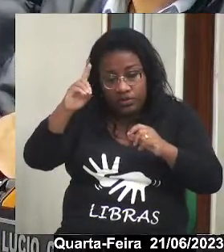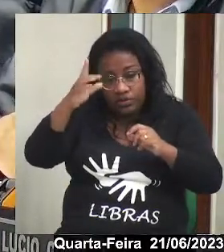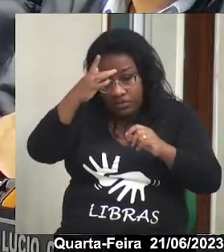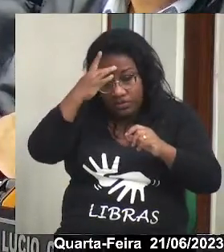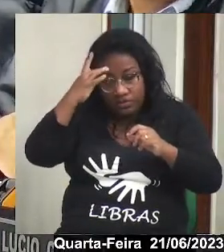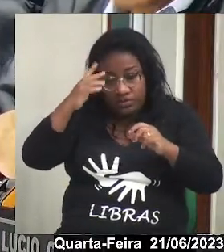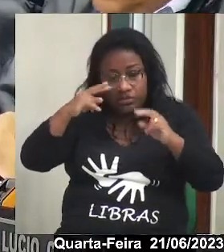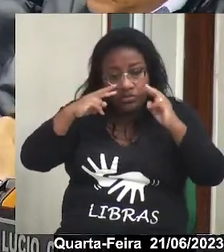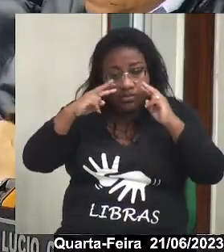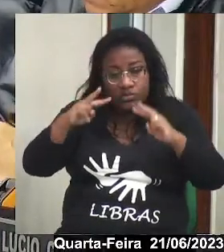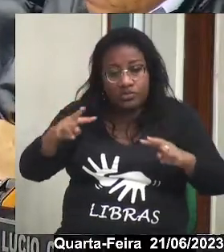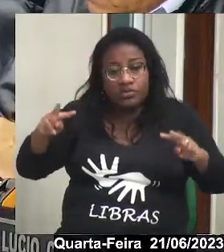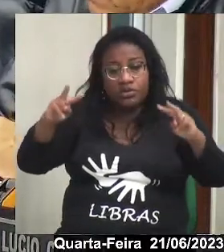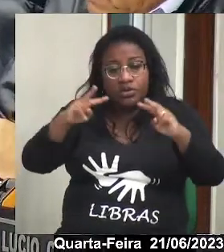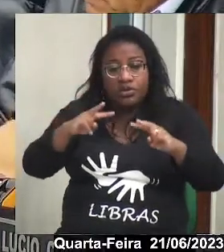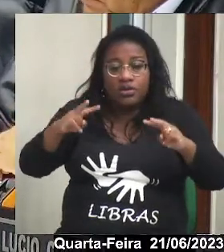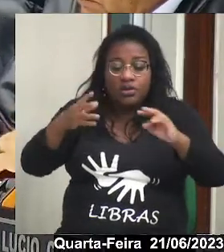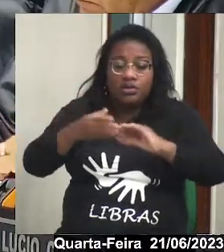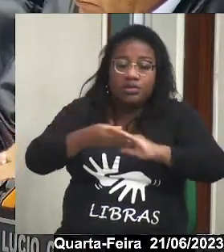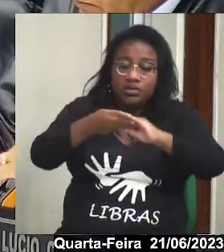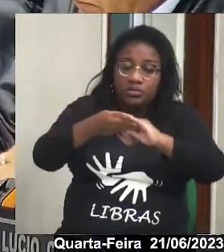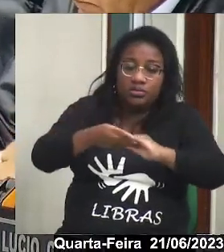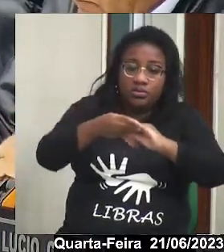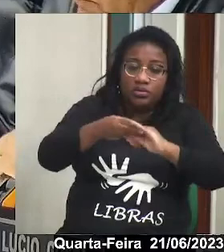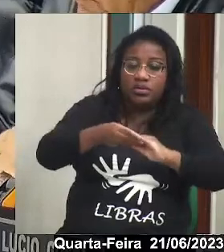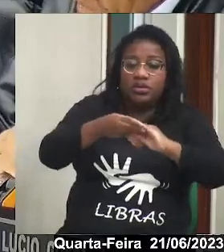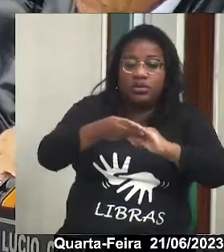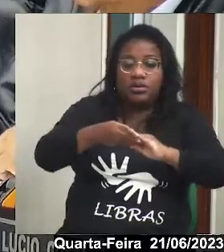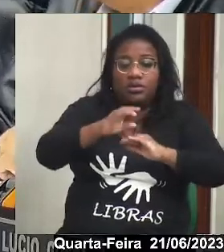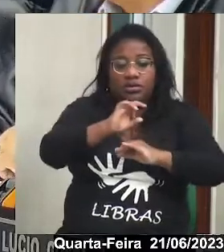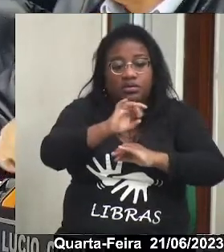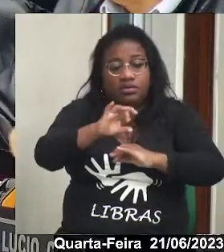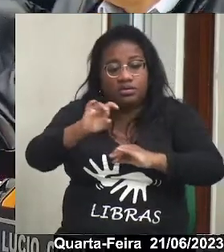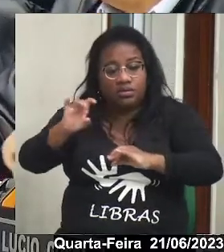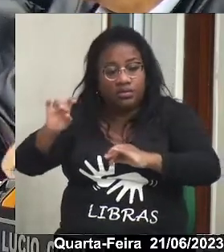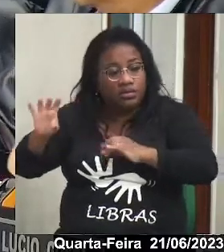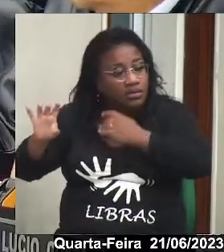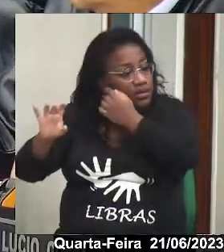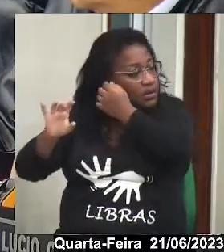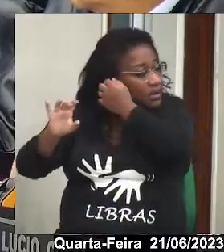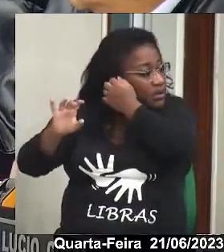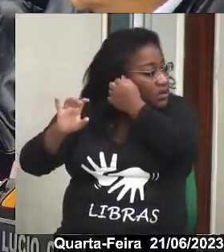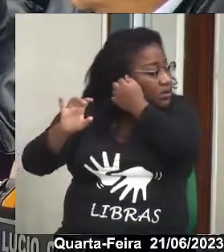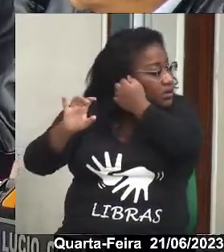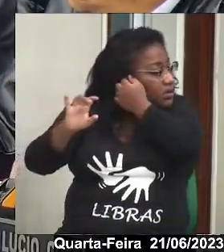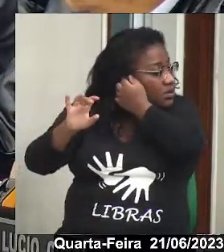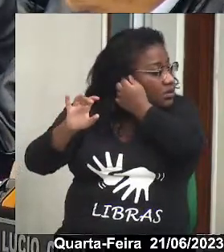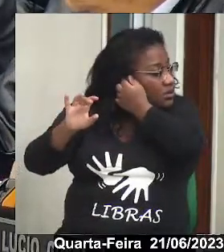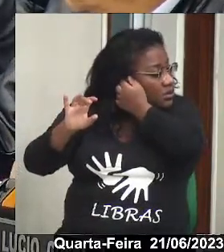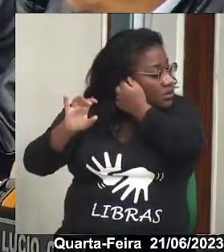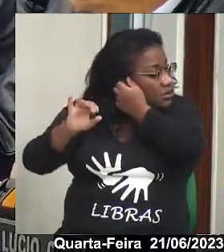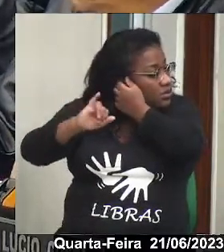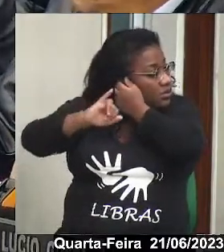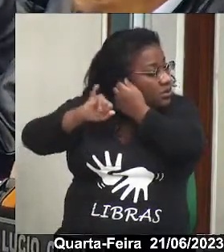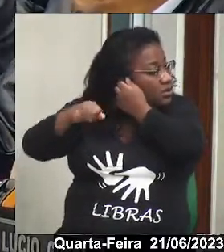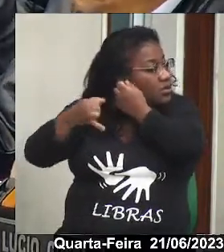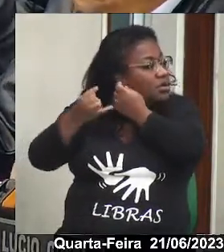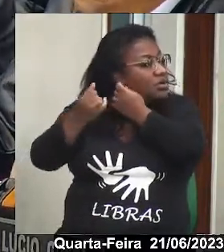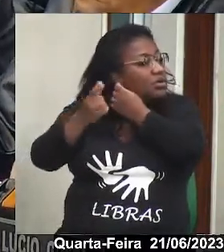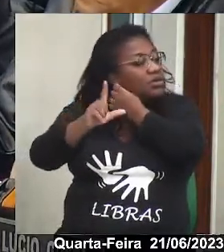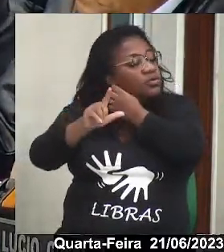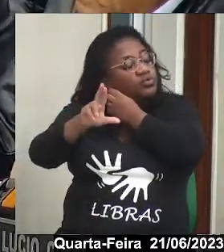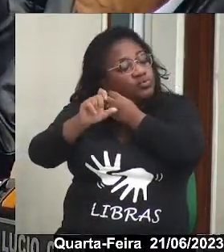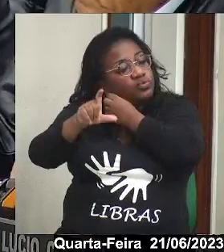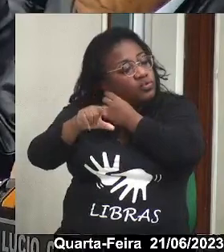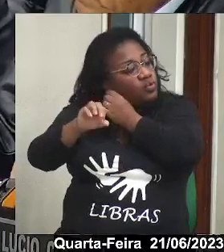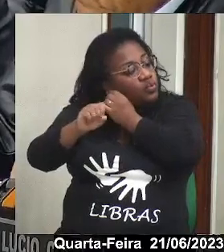presente. Quero cumprimentar o seu Júlio Campanha, que acaba de chegar aqui. Seu Júlio, que foi vereador aqui com a